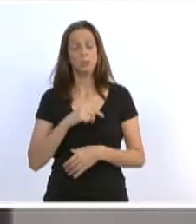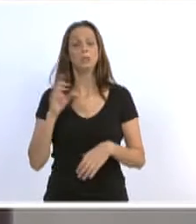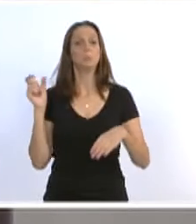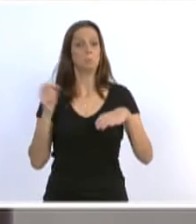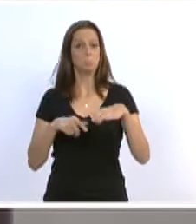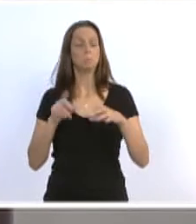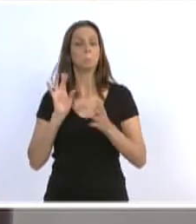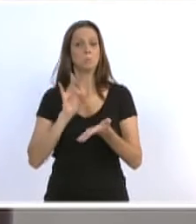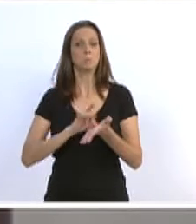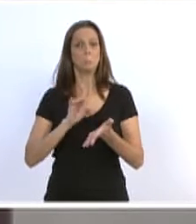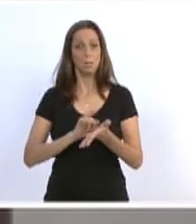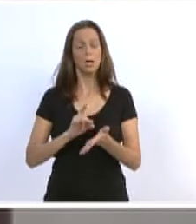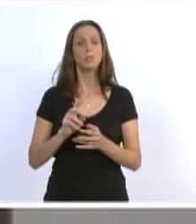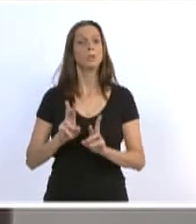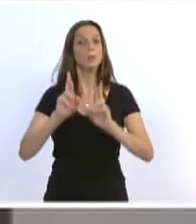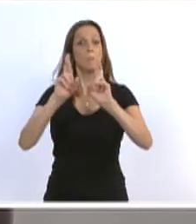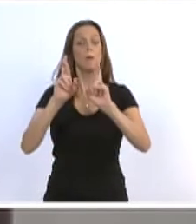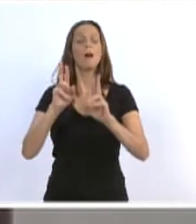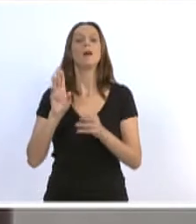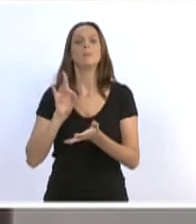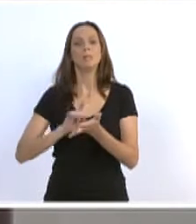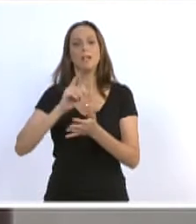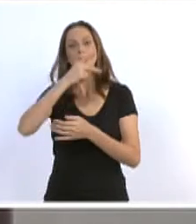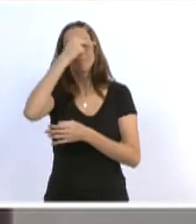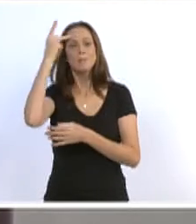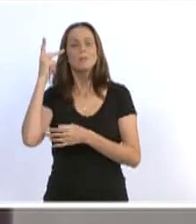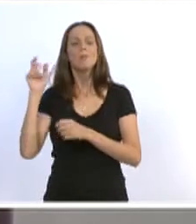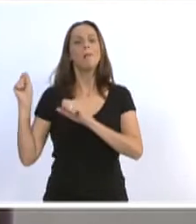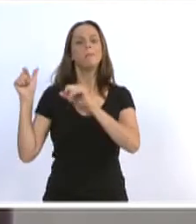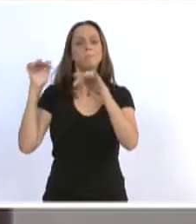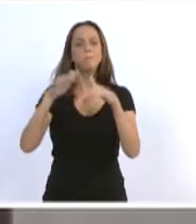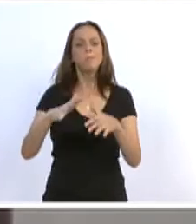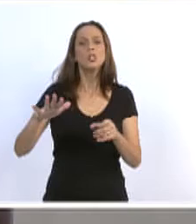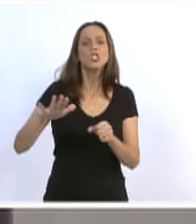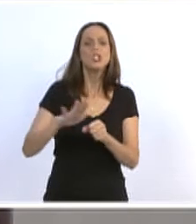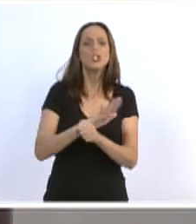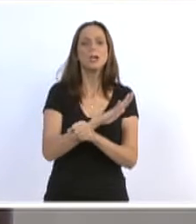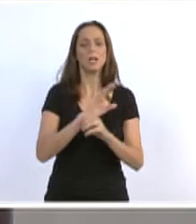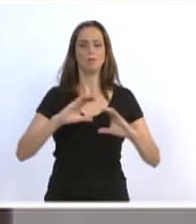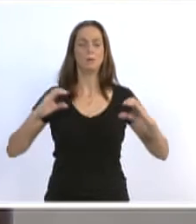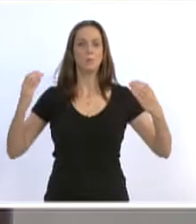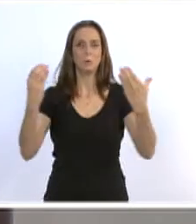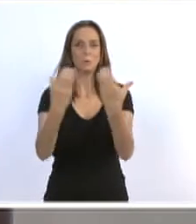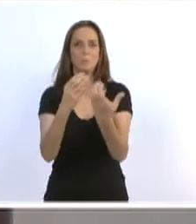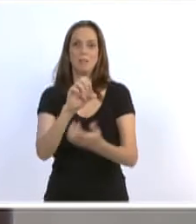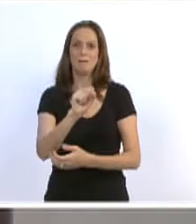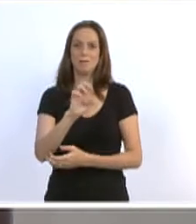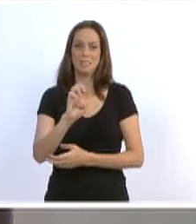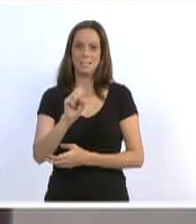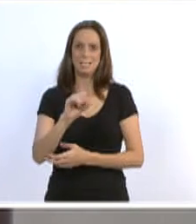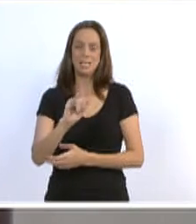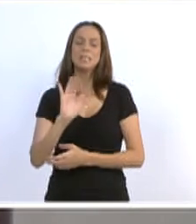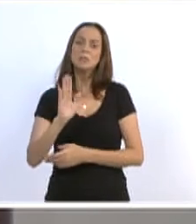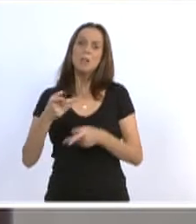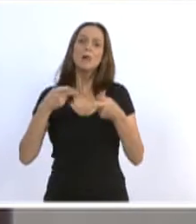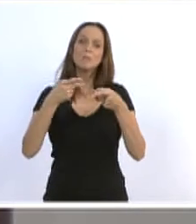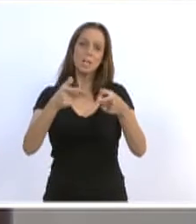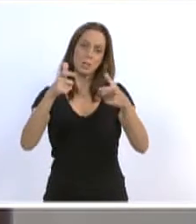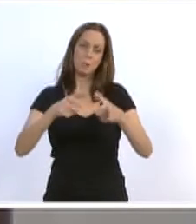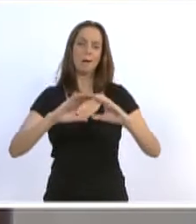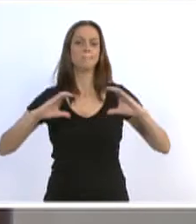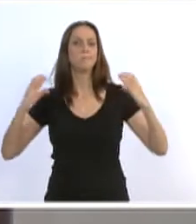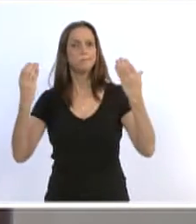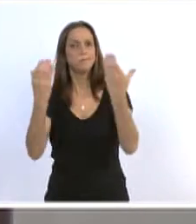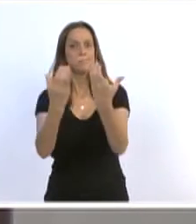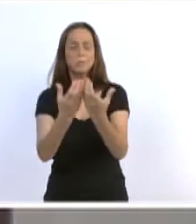futsal esperamos lotar o sesi novamente que não é o local adequado para torcer pelo futsal que dizer pra vocês que estive lá não notei